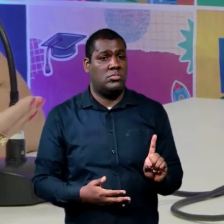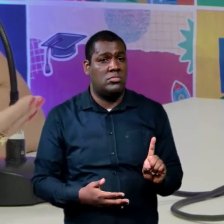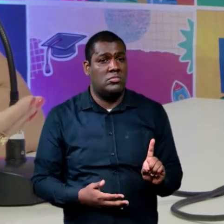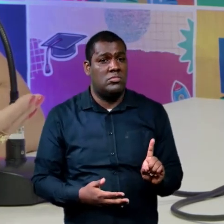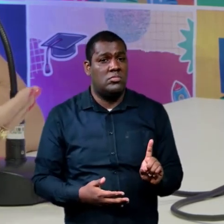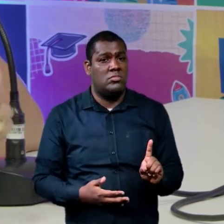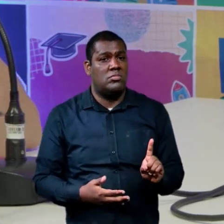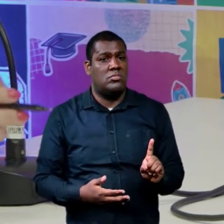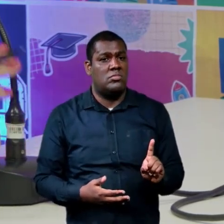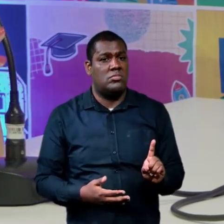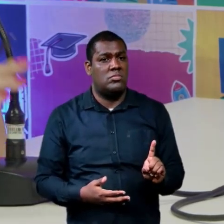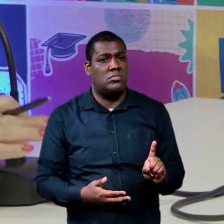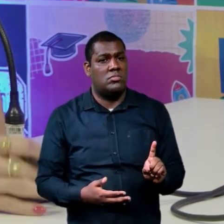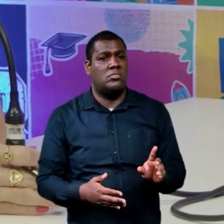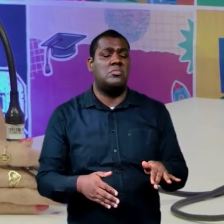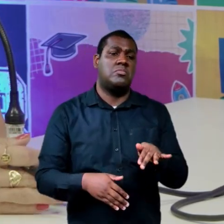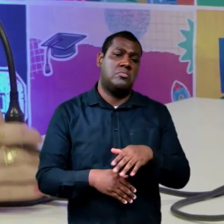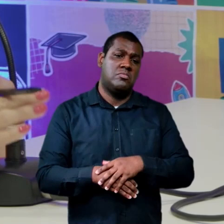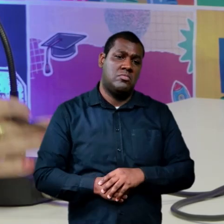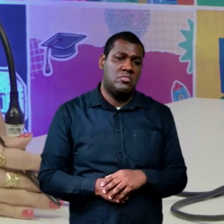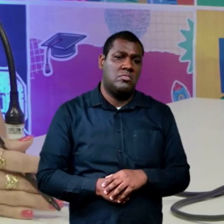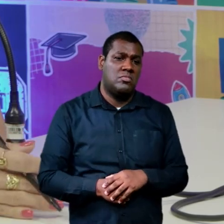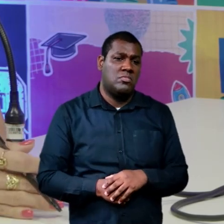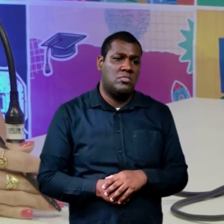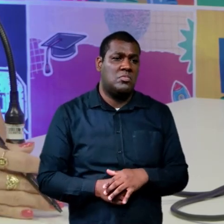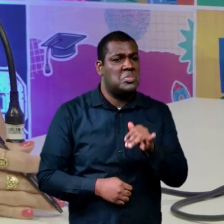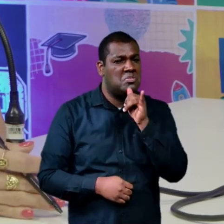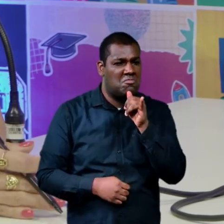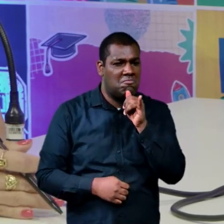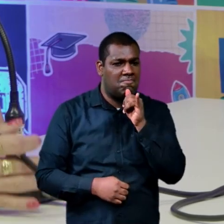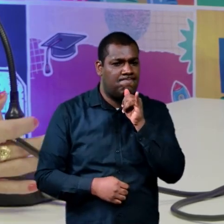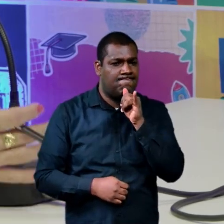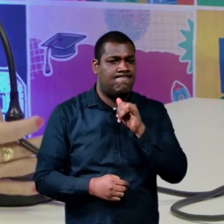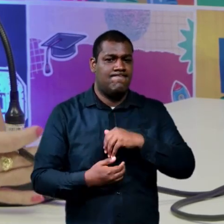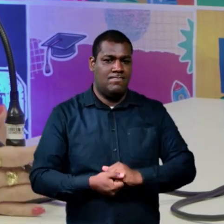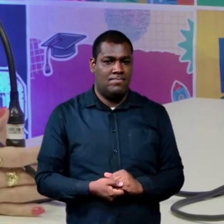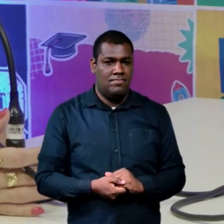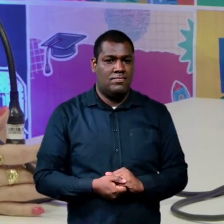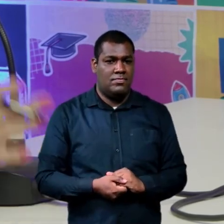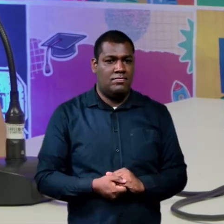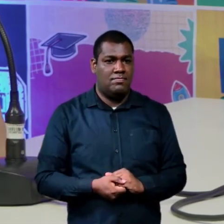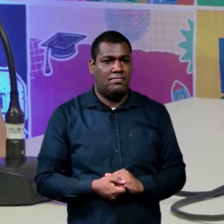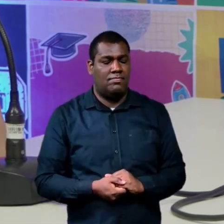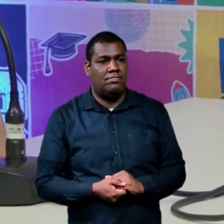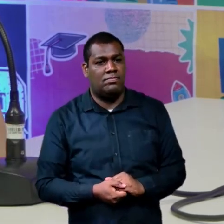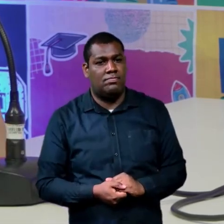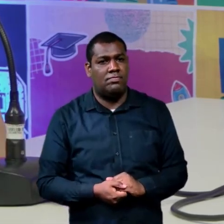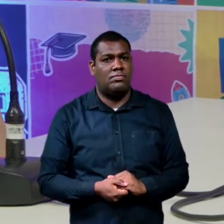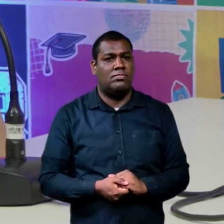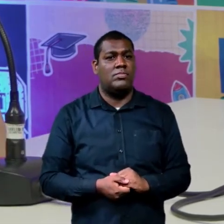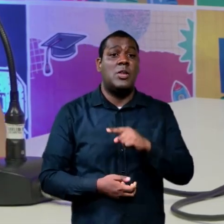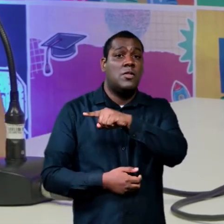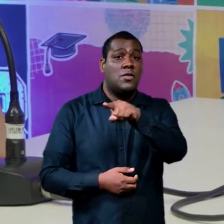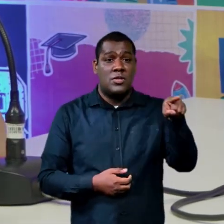cada caso, né? Então, vamos falar um pouquinho, de situações, que a gente pode vivenciar e que vai ajudar você, leitor,